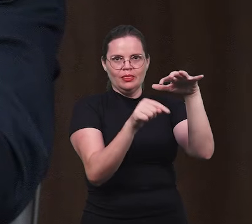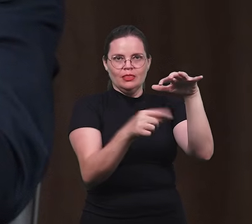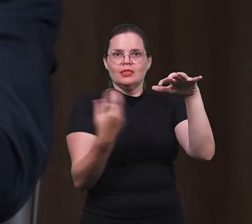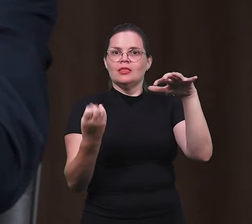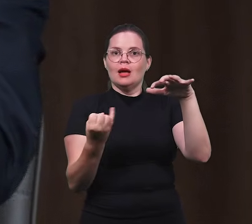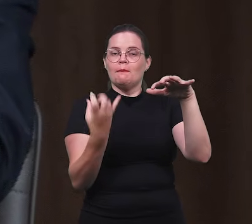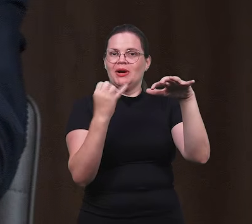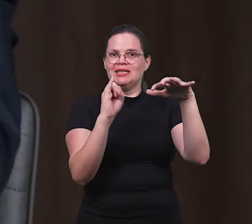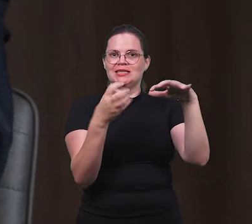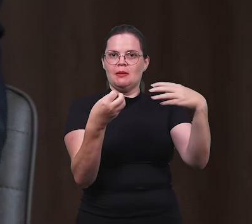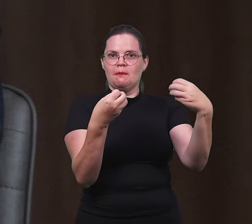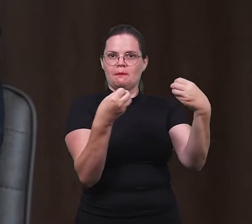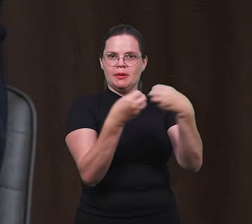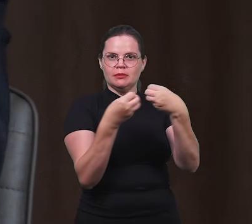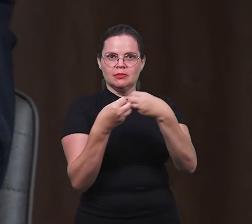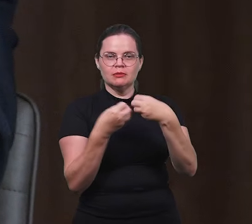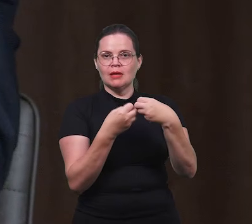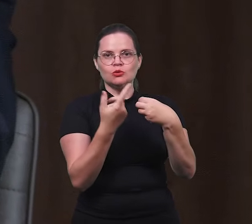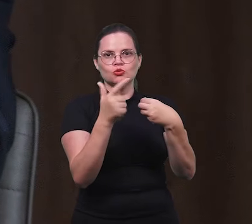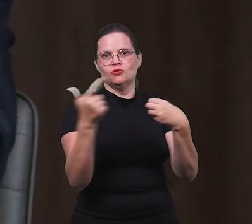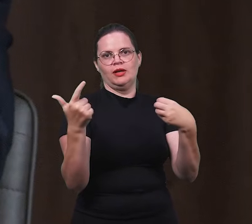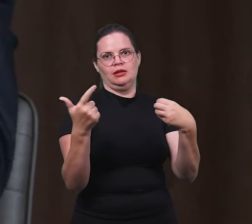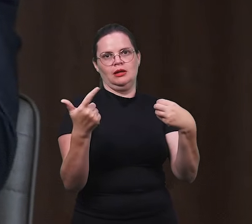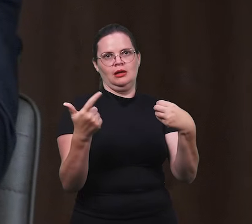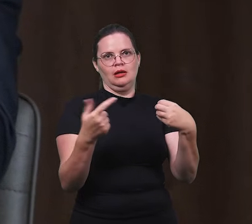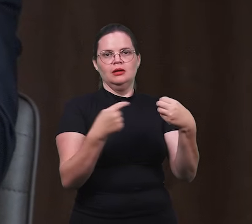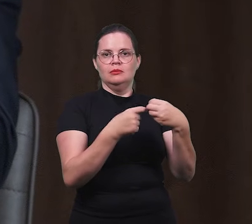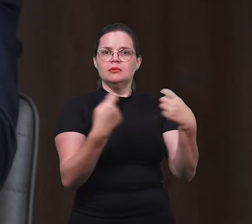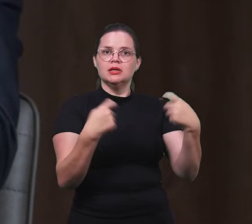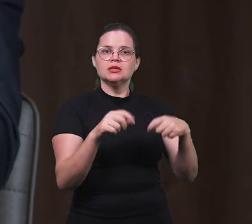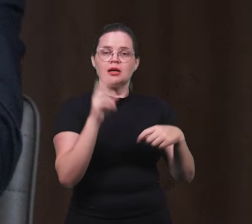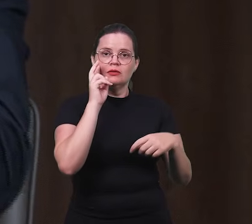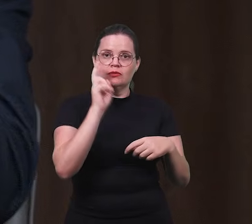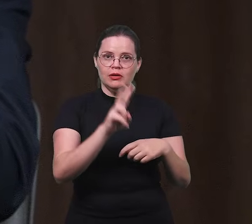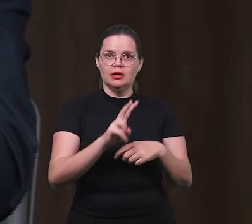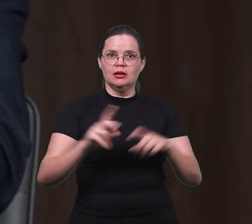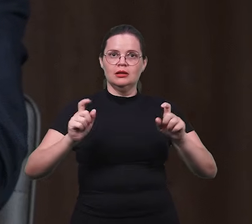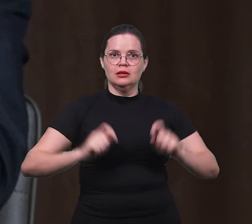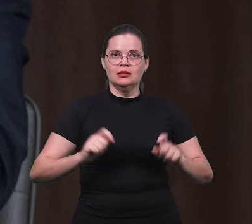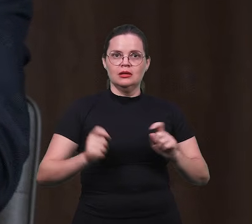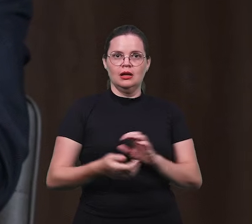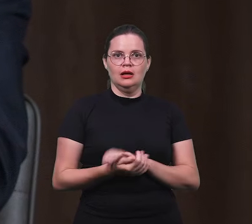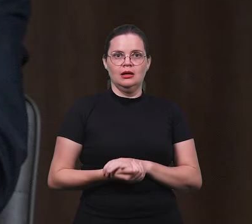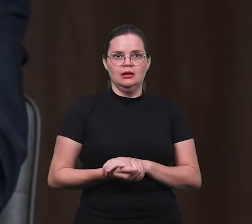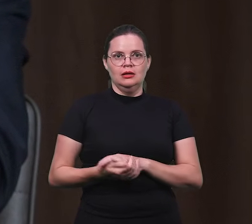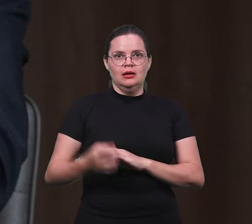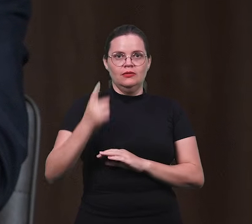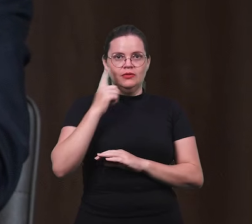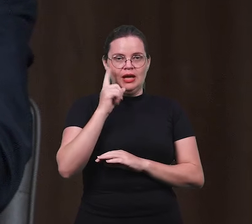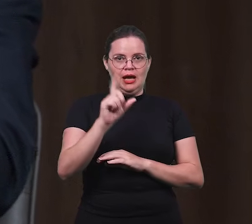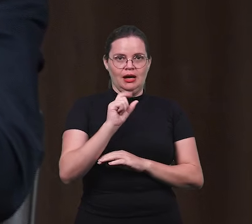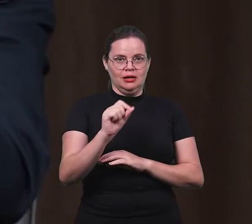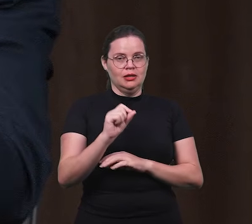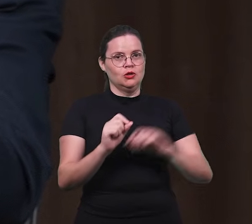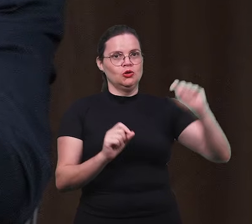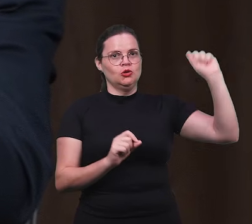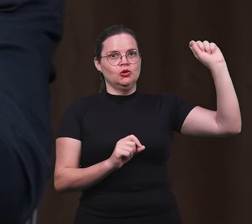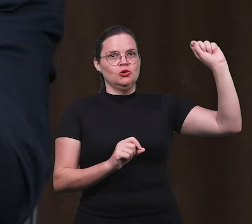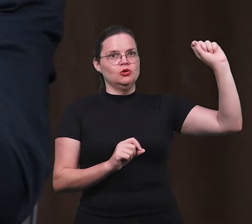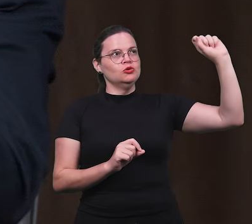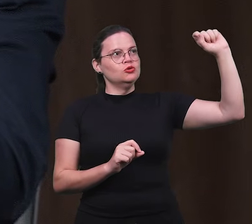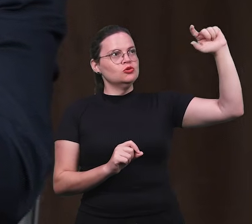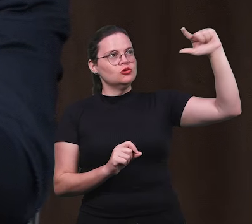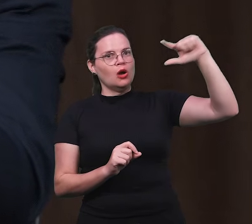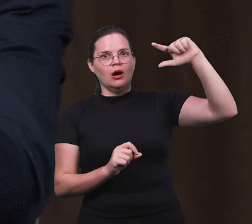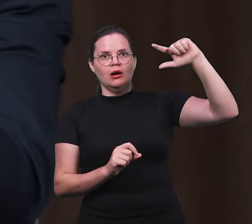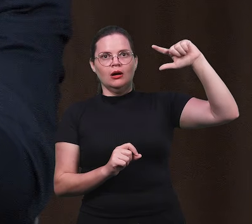cá. Aí eu fui observar, eu tinha observado, e era geralmente aquilo mesmo. A sombra ia